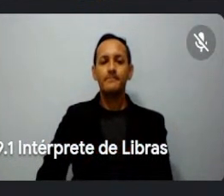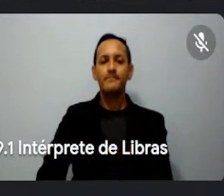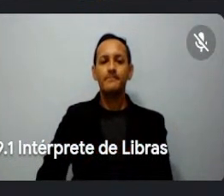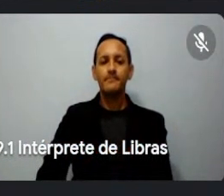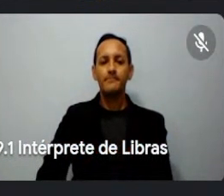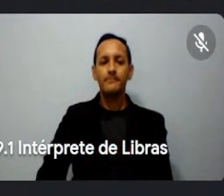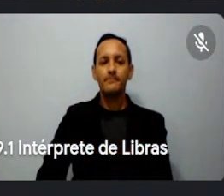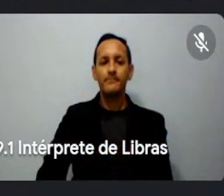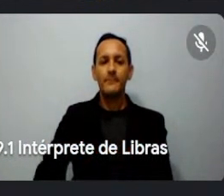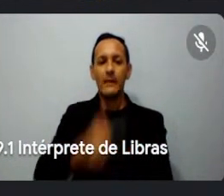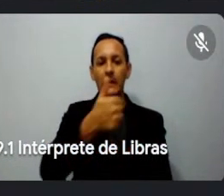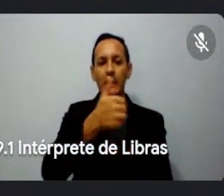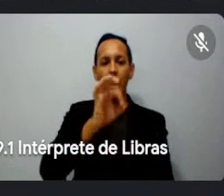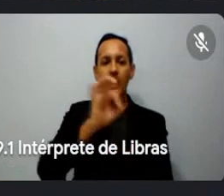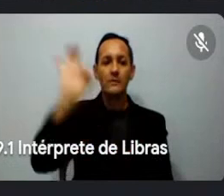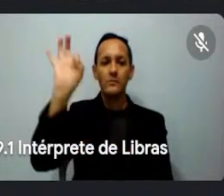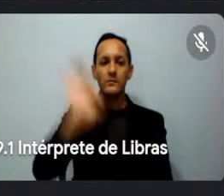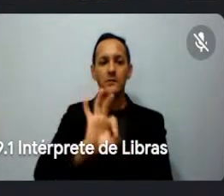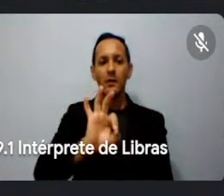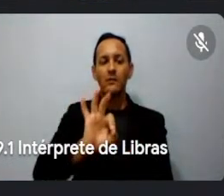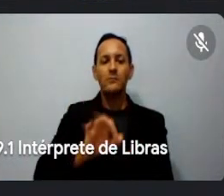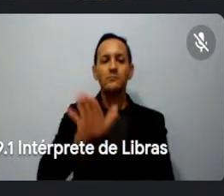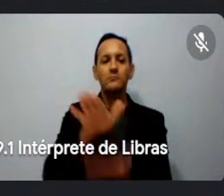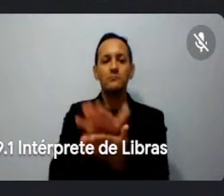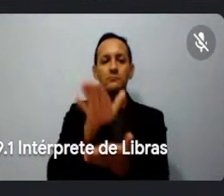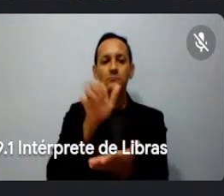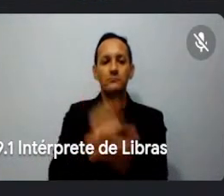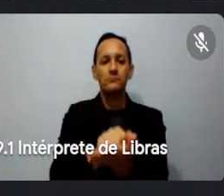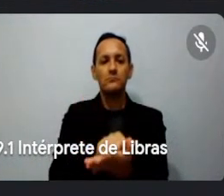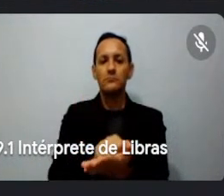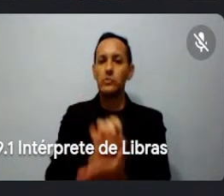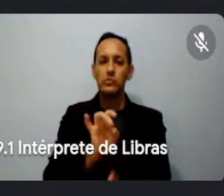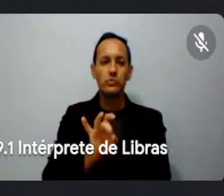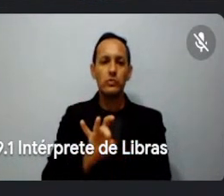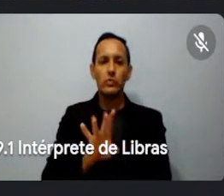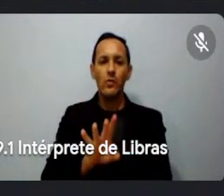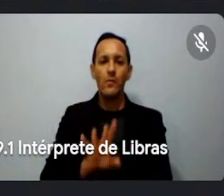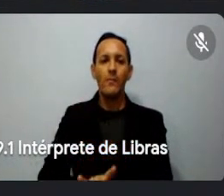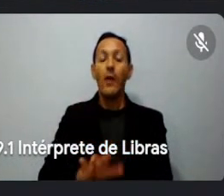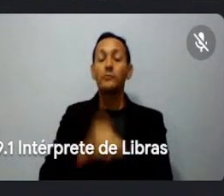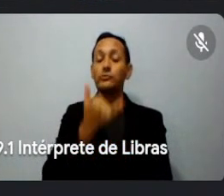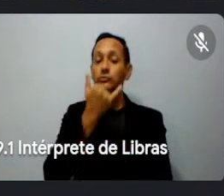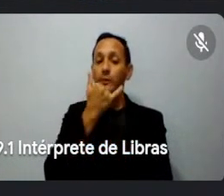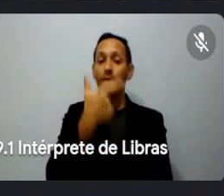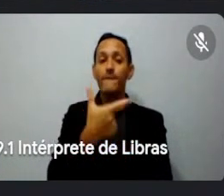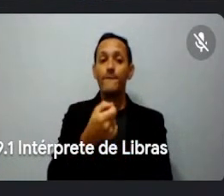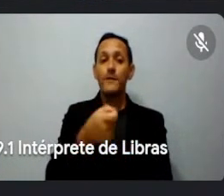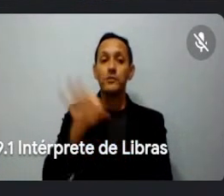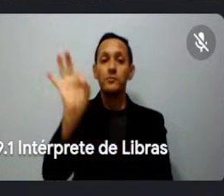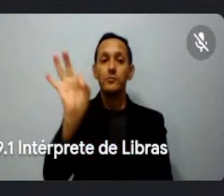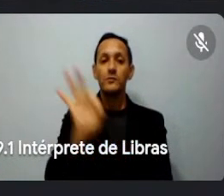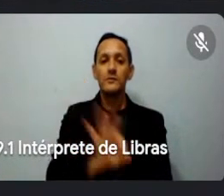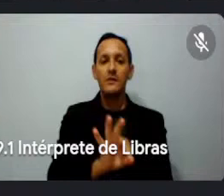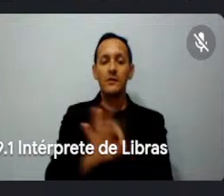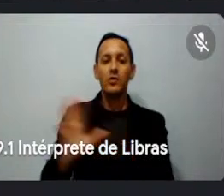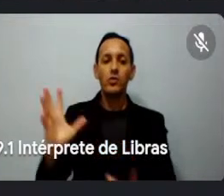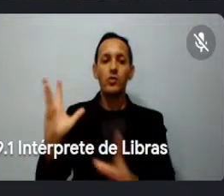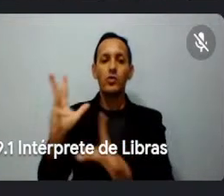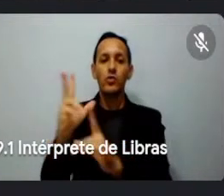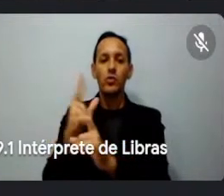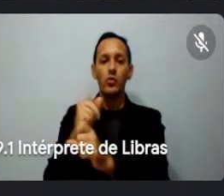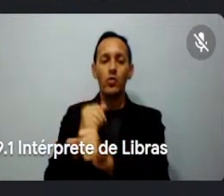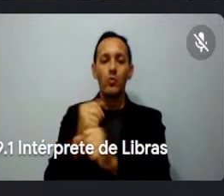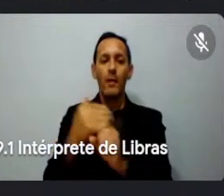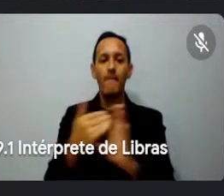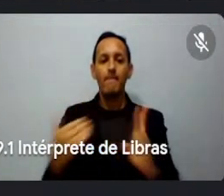desce e 10 porcento se não parar Vinte por cento da quantidade que aqui